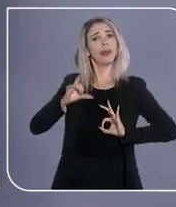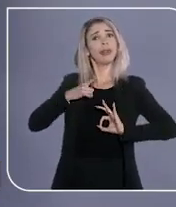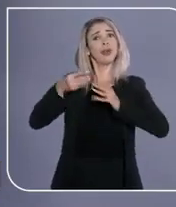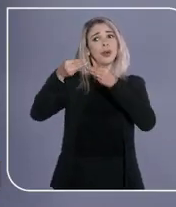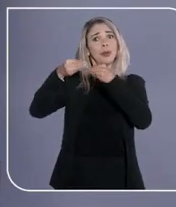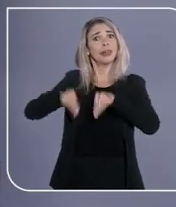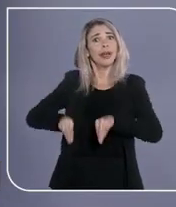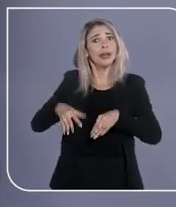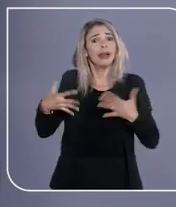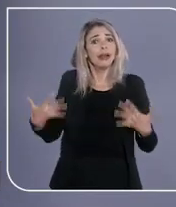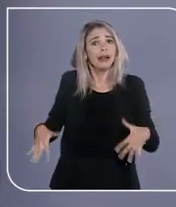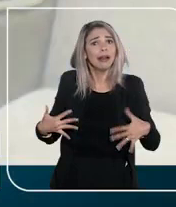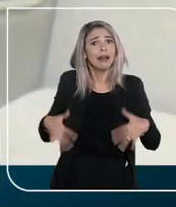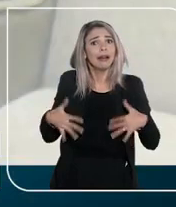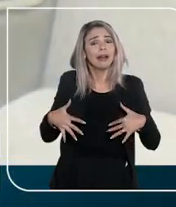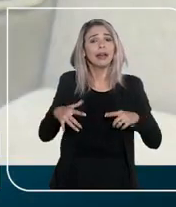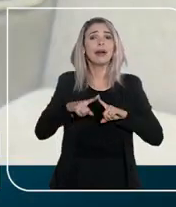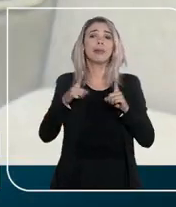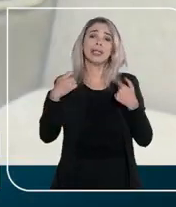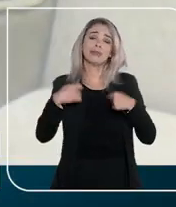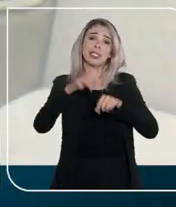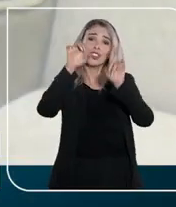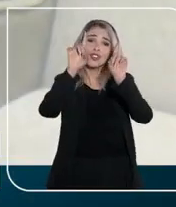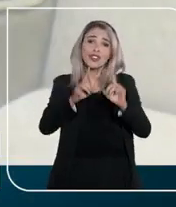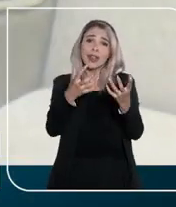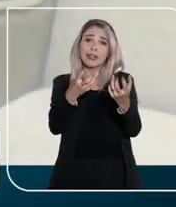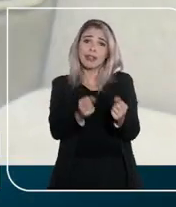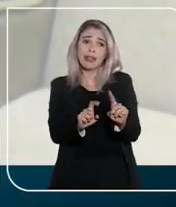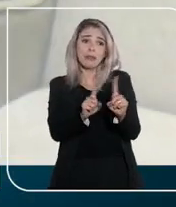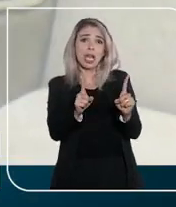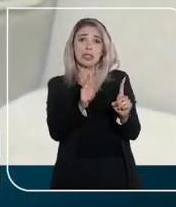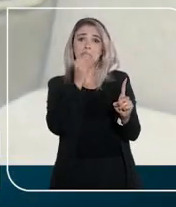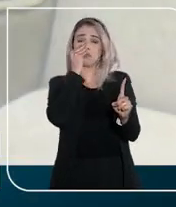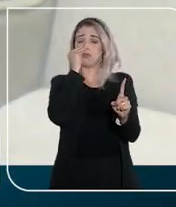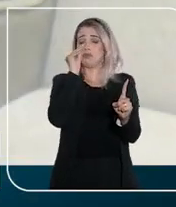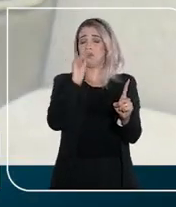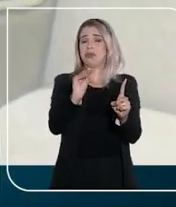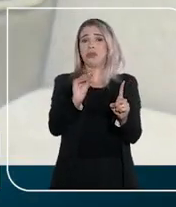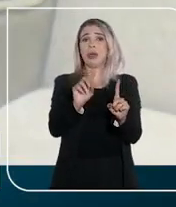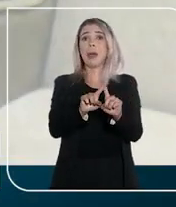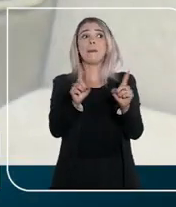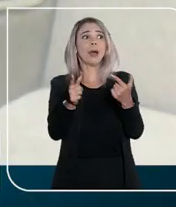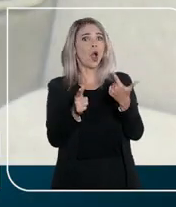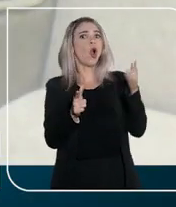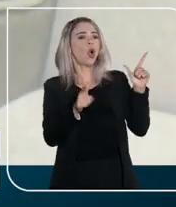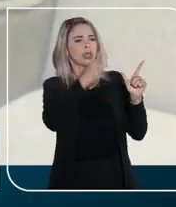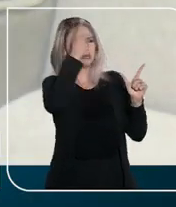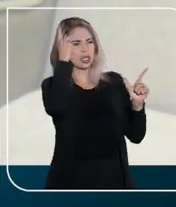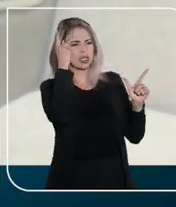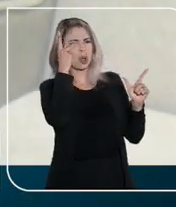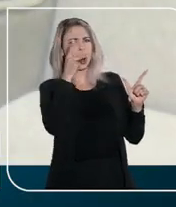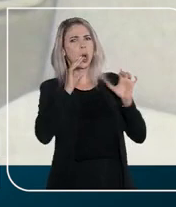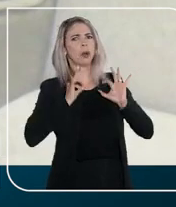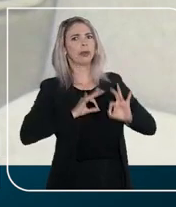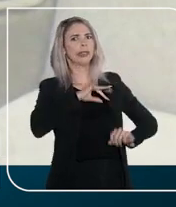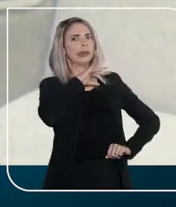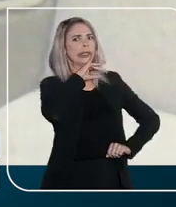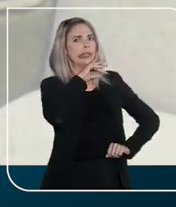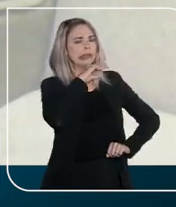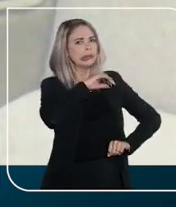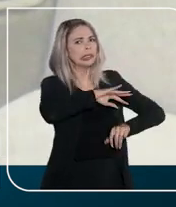prejudicadas e deveriam ter o direito reconhecido, não têm, e em outros casos, pessoas mal